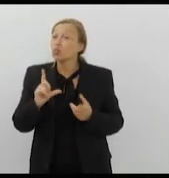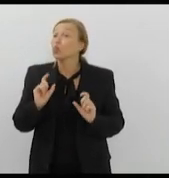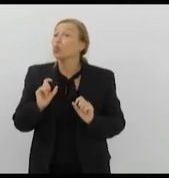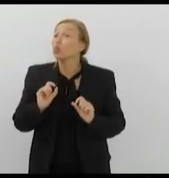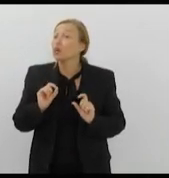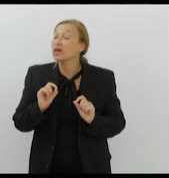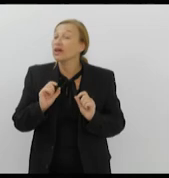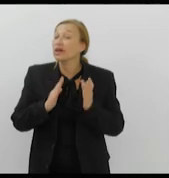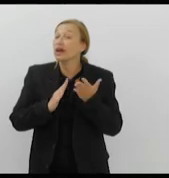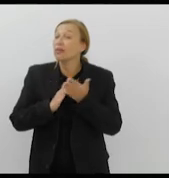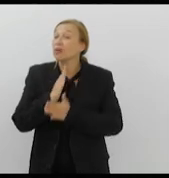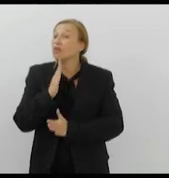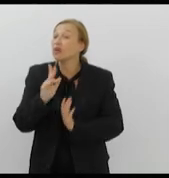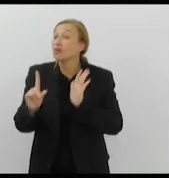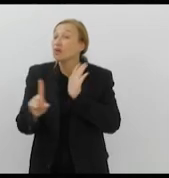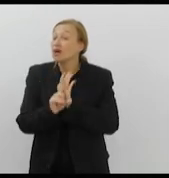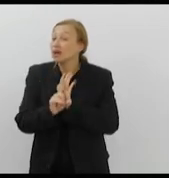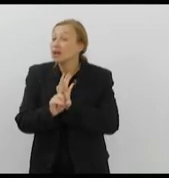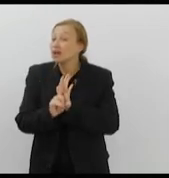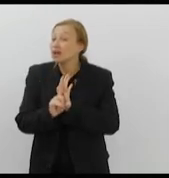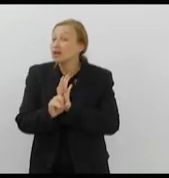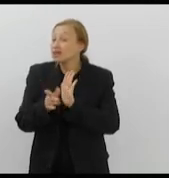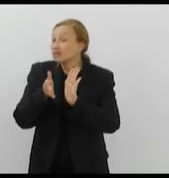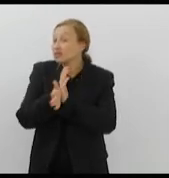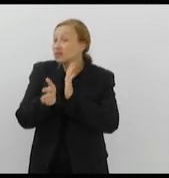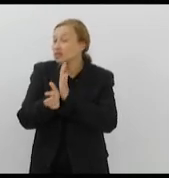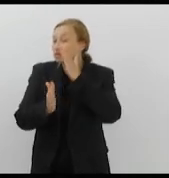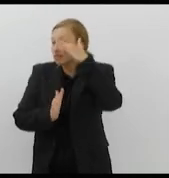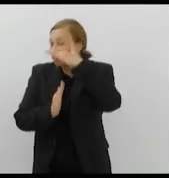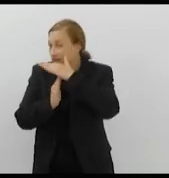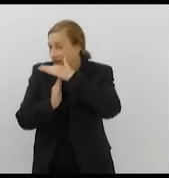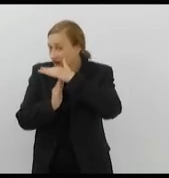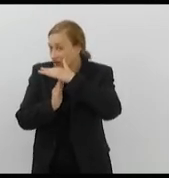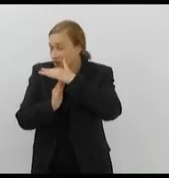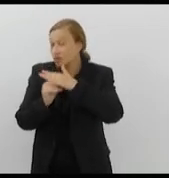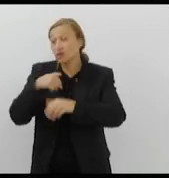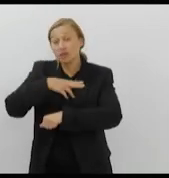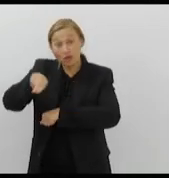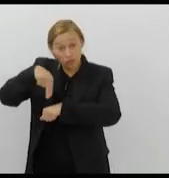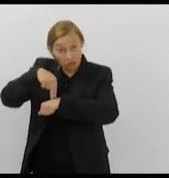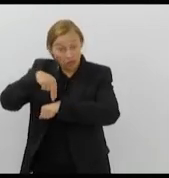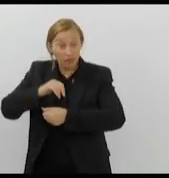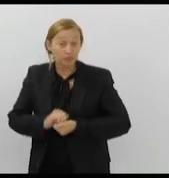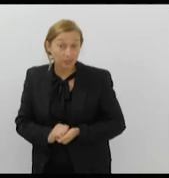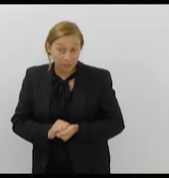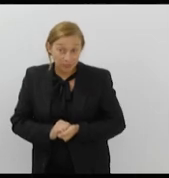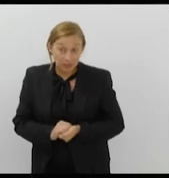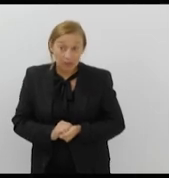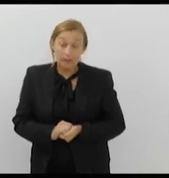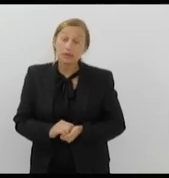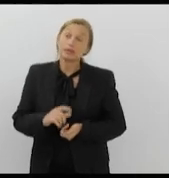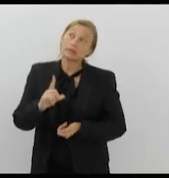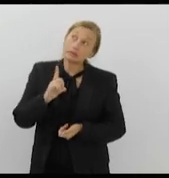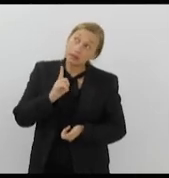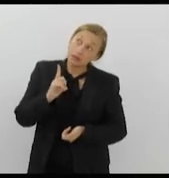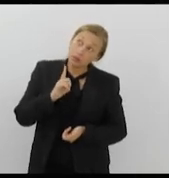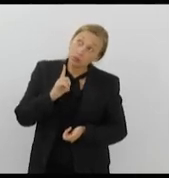que aprovar uma legislação de teto de gasto coerente com a da União, nós teríamos